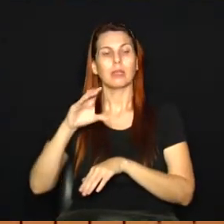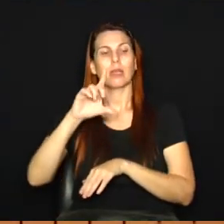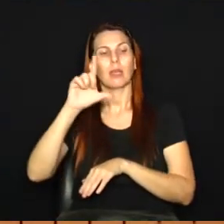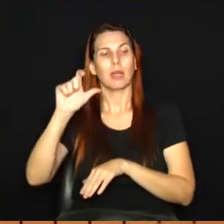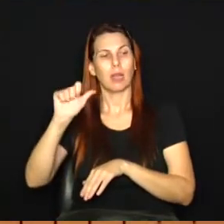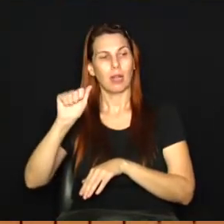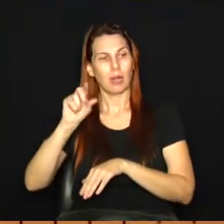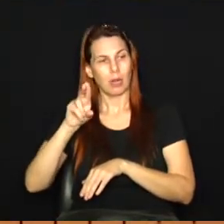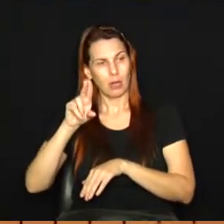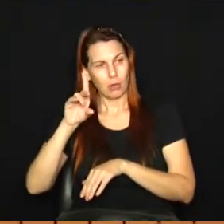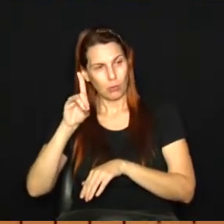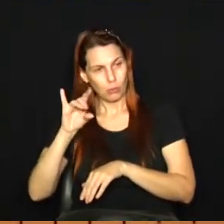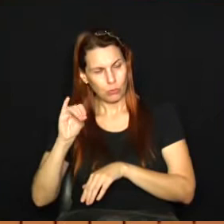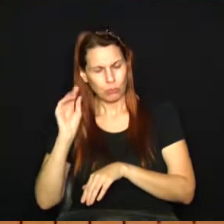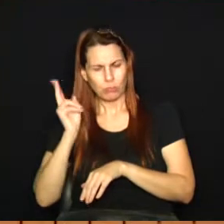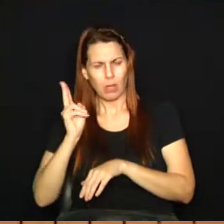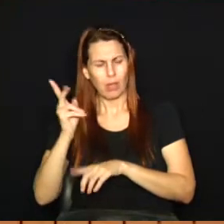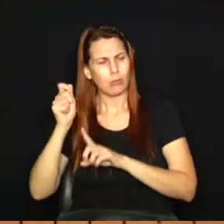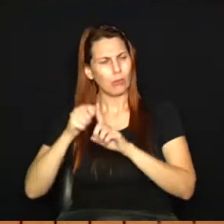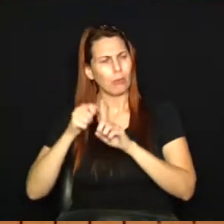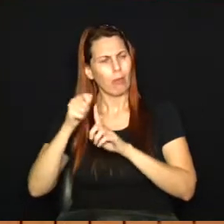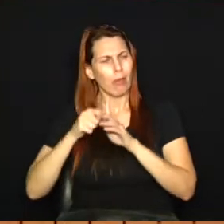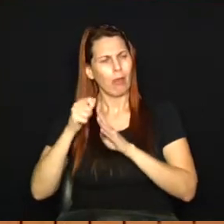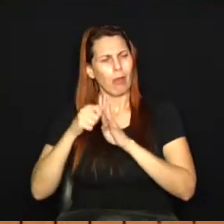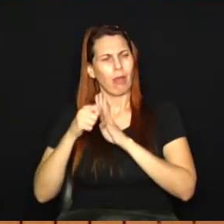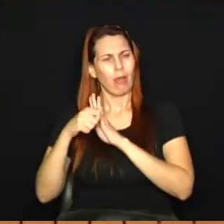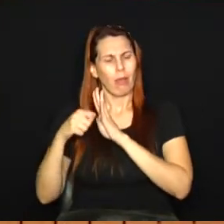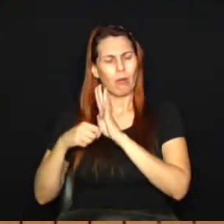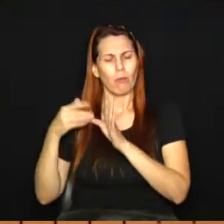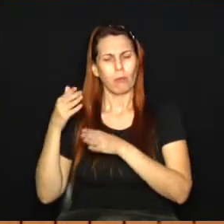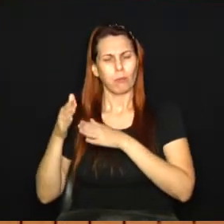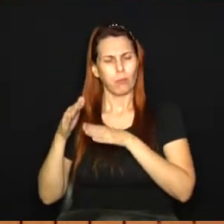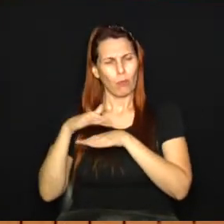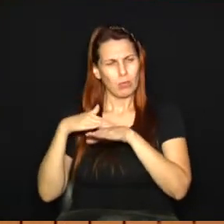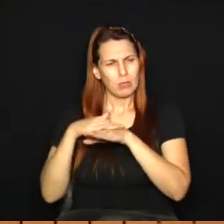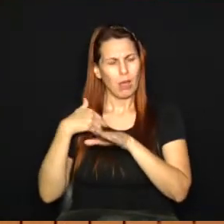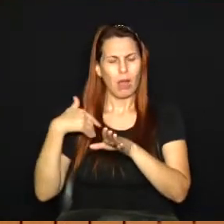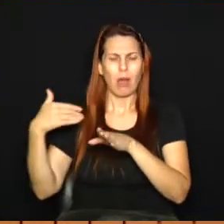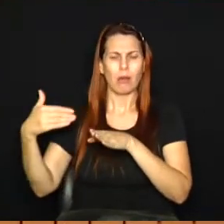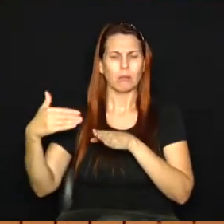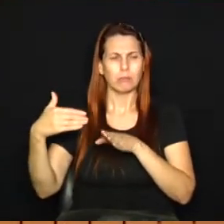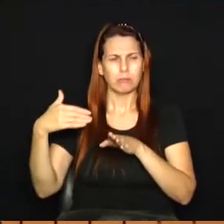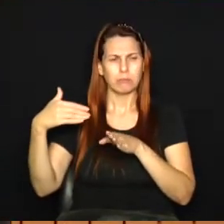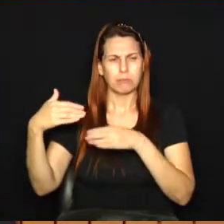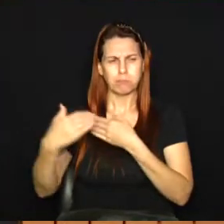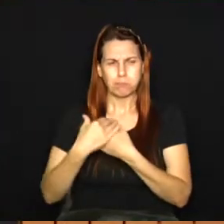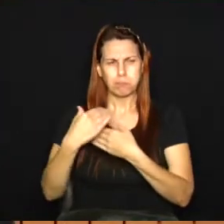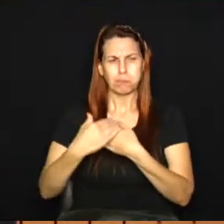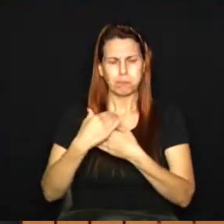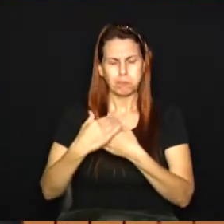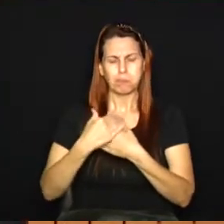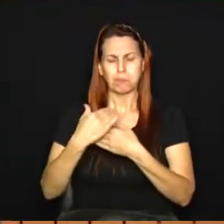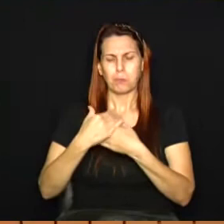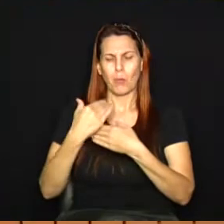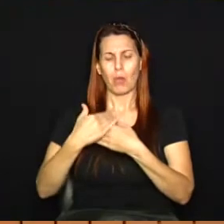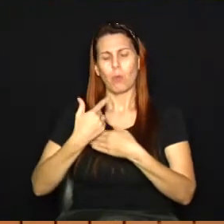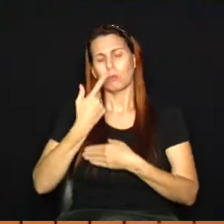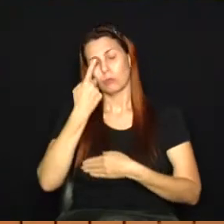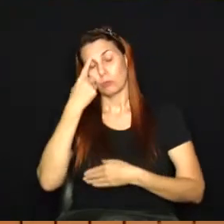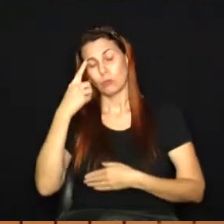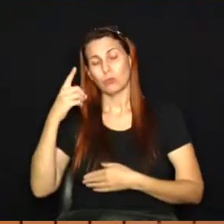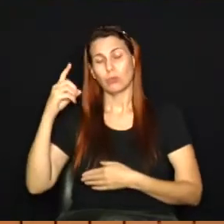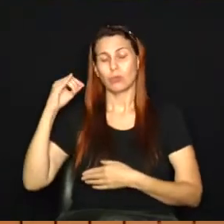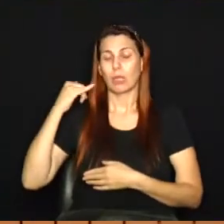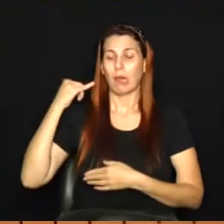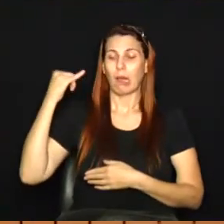ali fui todos os meses conversando com ele, me orientando, e até que então, um dia eu liguei para